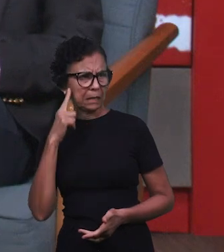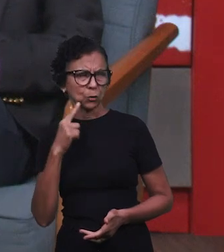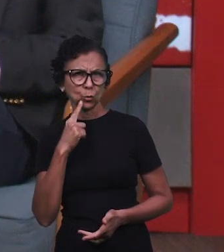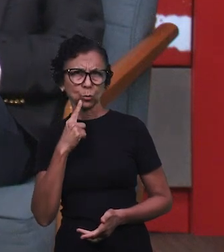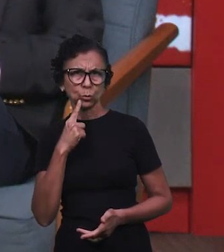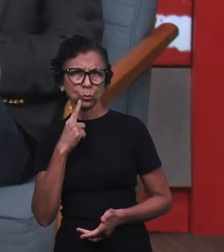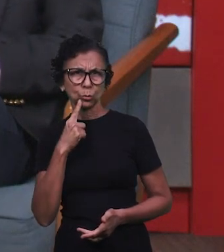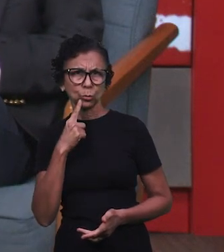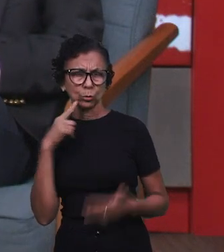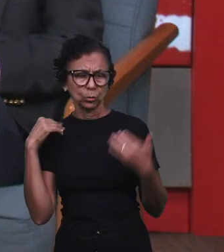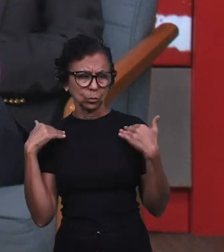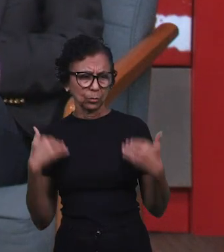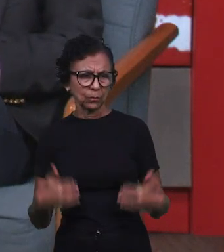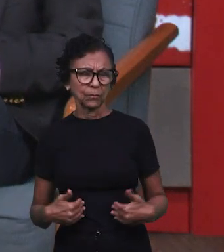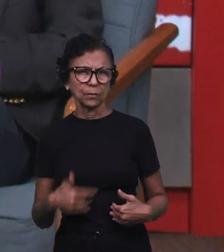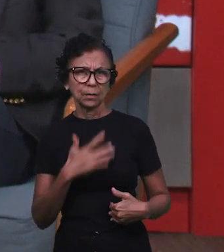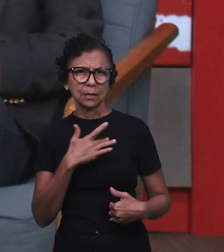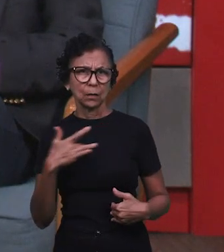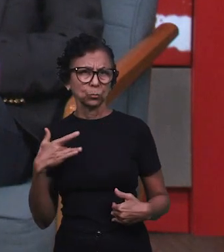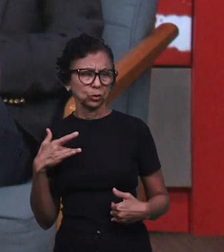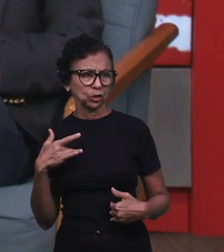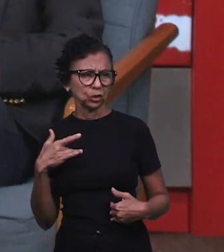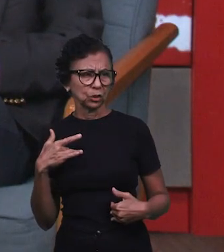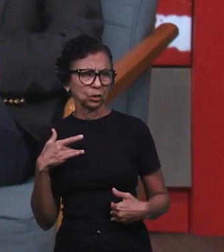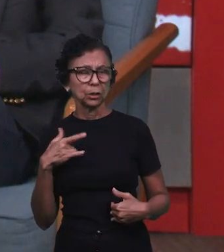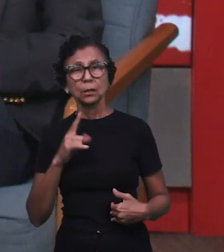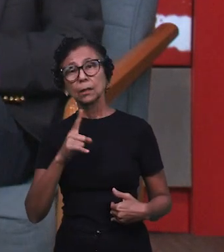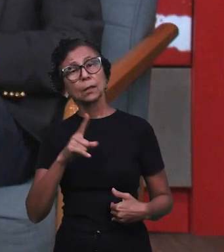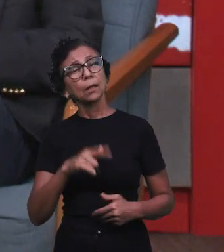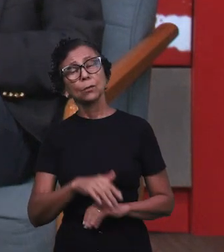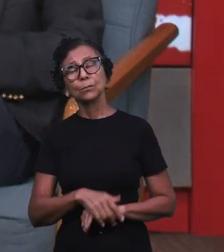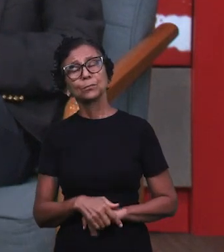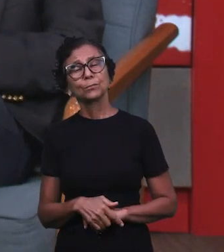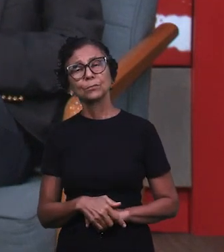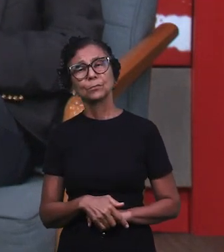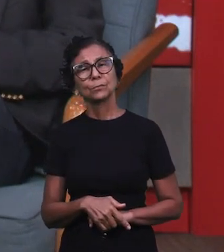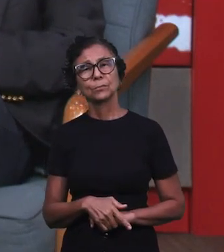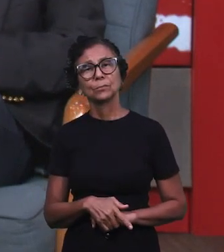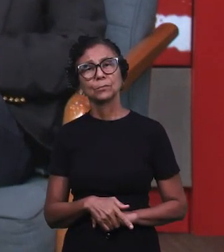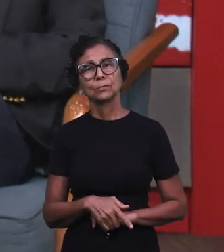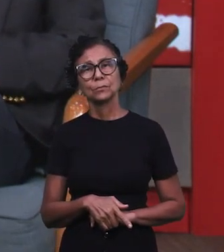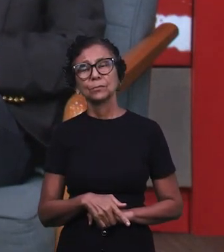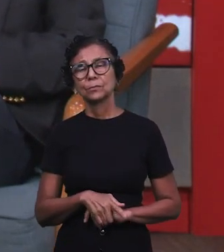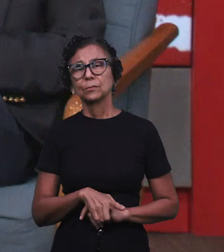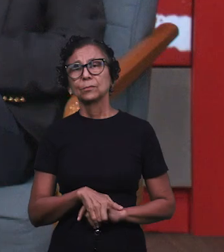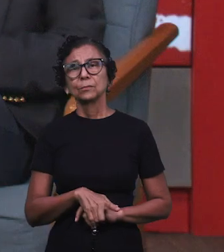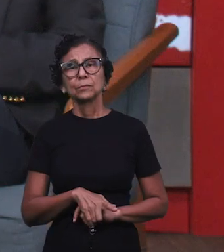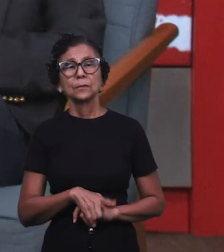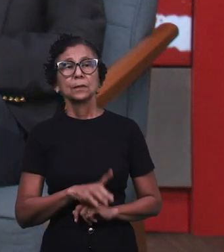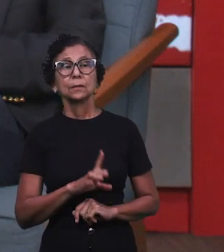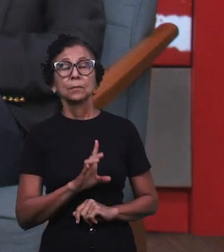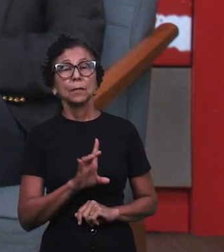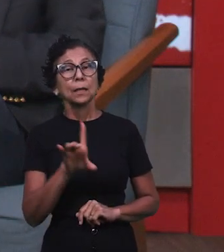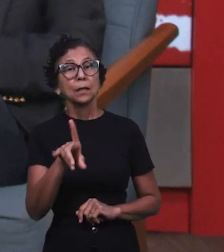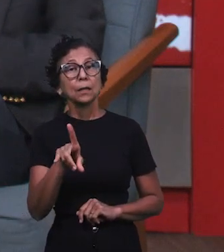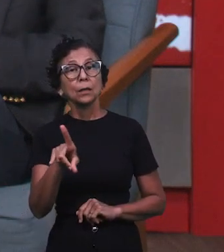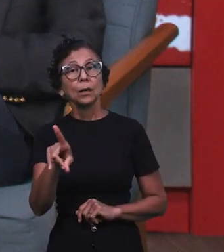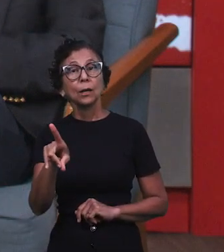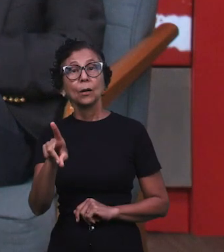Fisicamente, não. Do ponto de vista daquilo que era o projeto de Deus, ele não ouvia. Lá no caminho de Damasco, ele